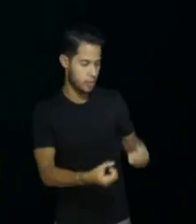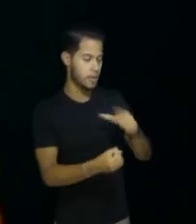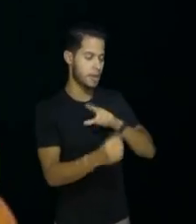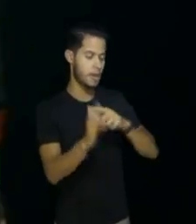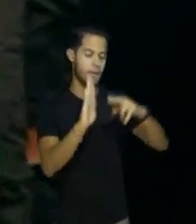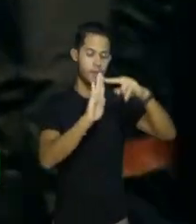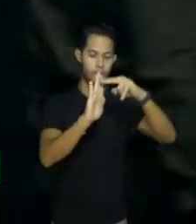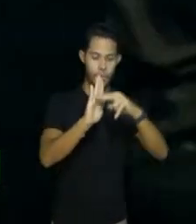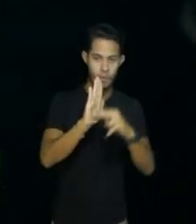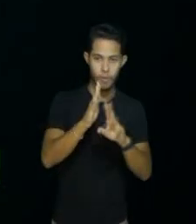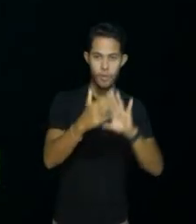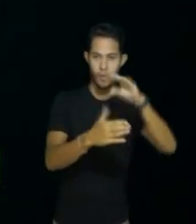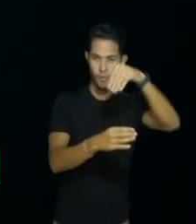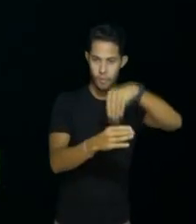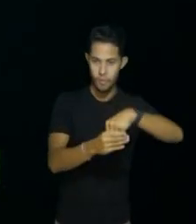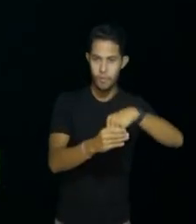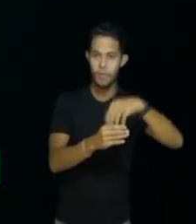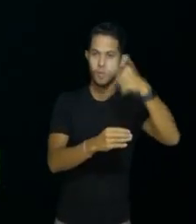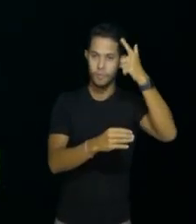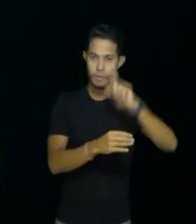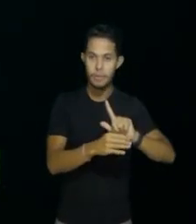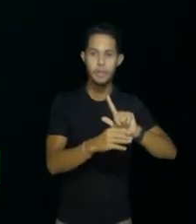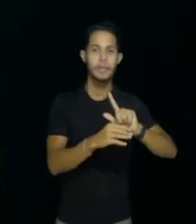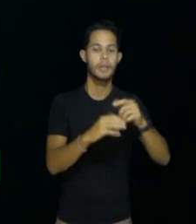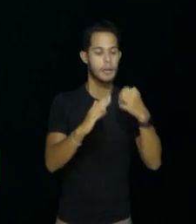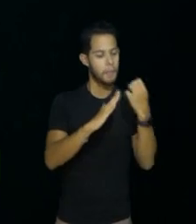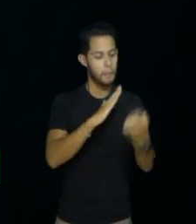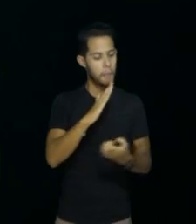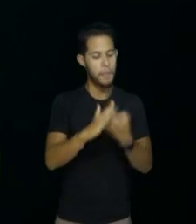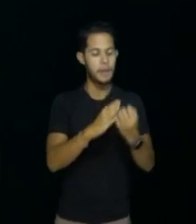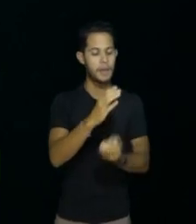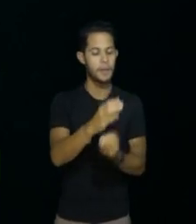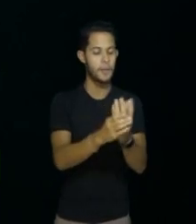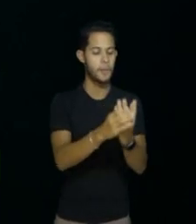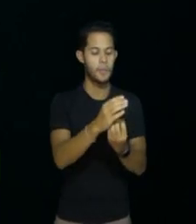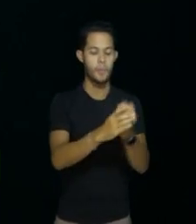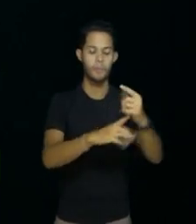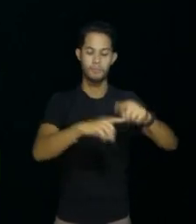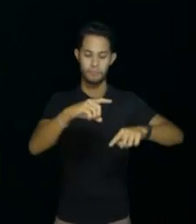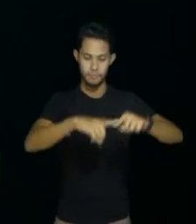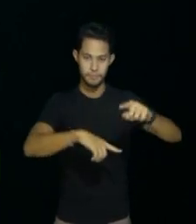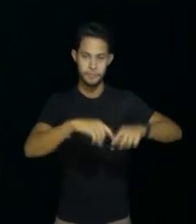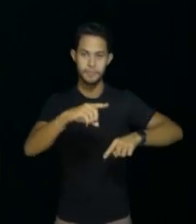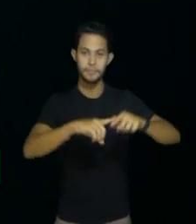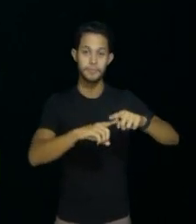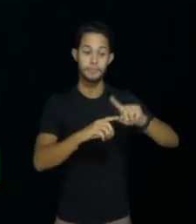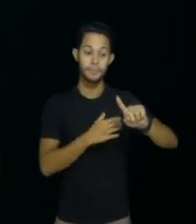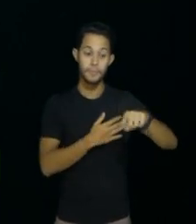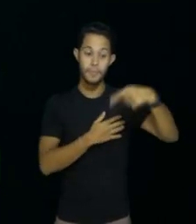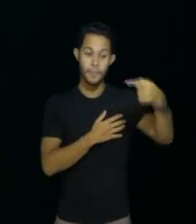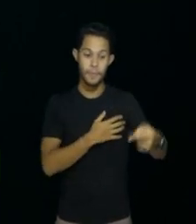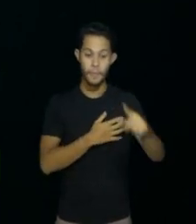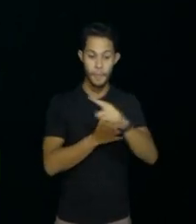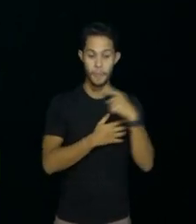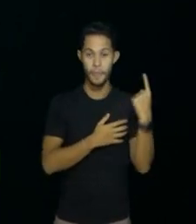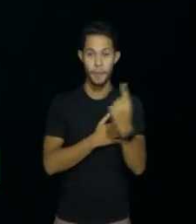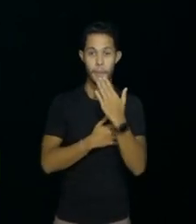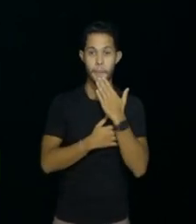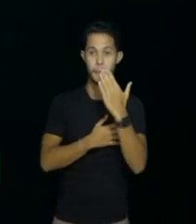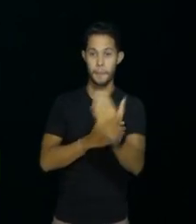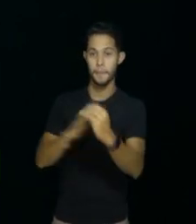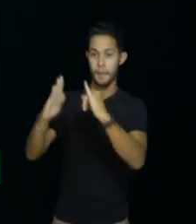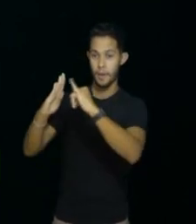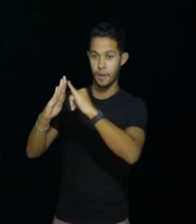para atender as empresas que produzem essa iguaria, e na sequência nós solicitamos ao Instituto Nacional, o